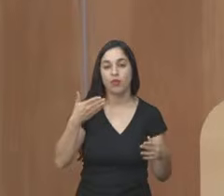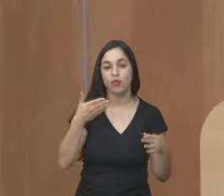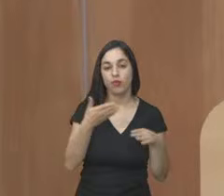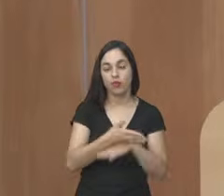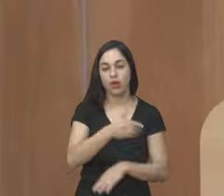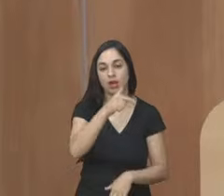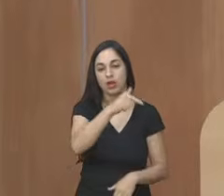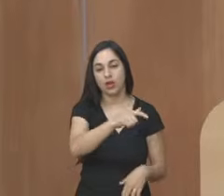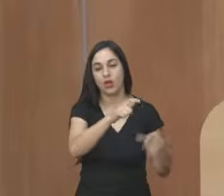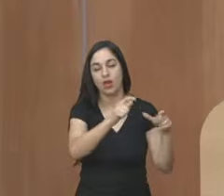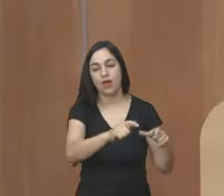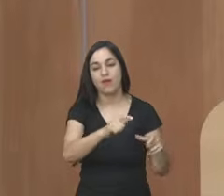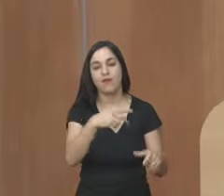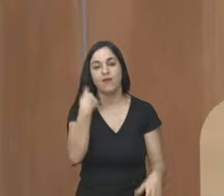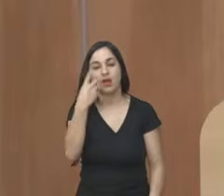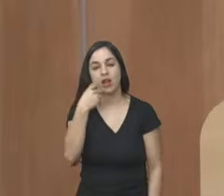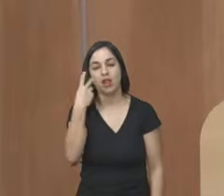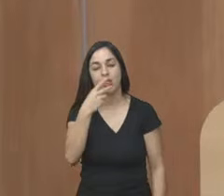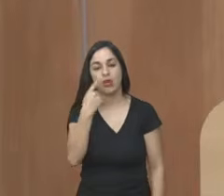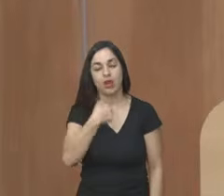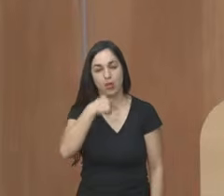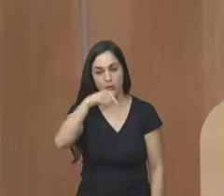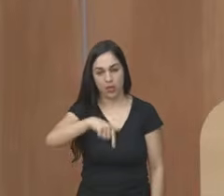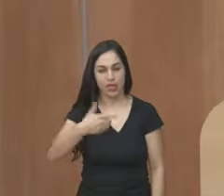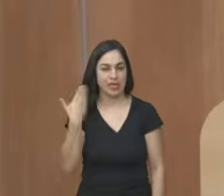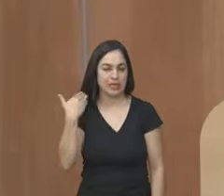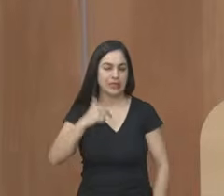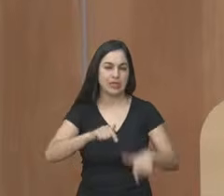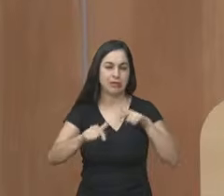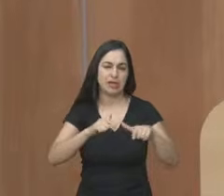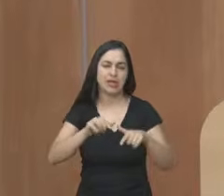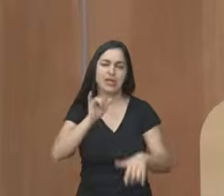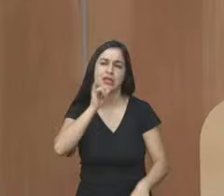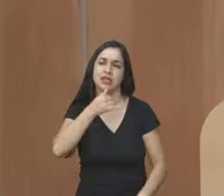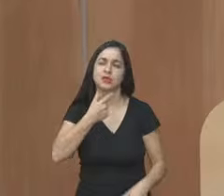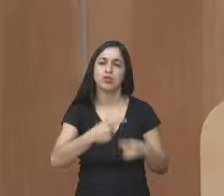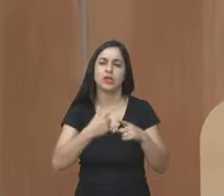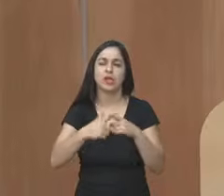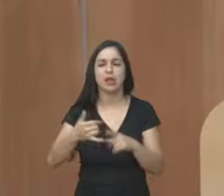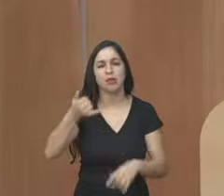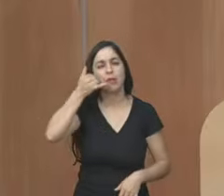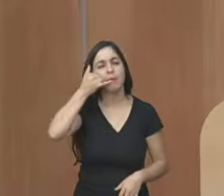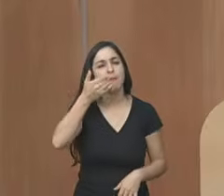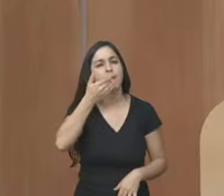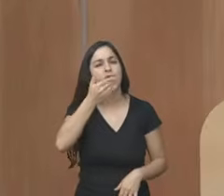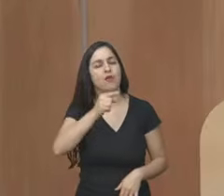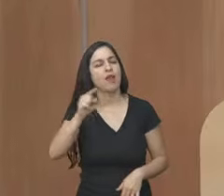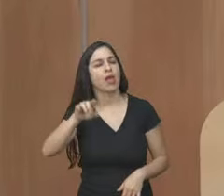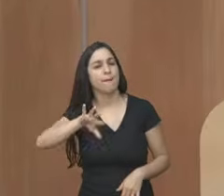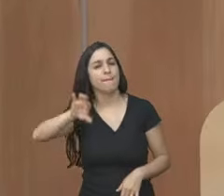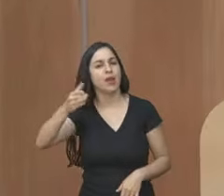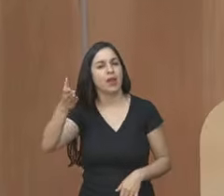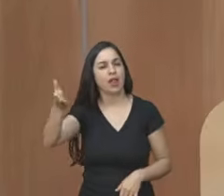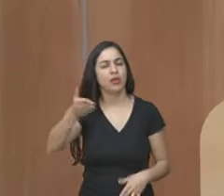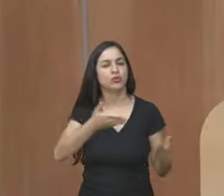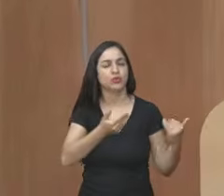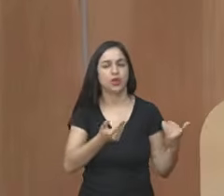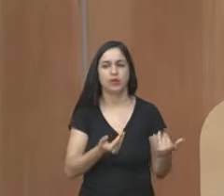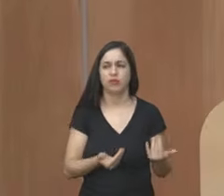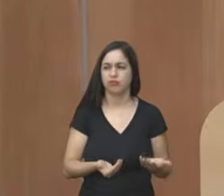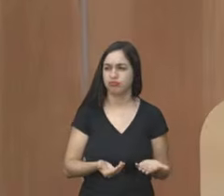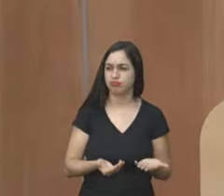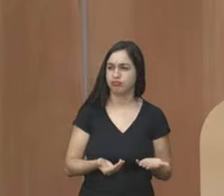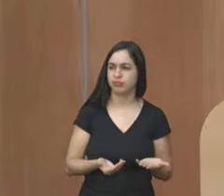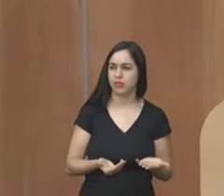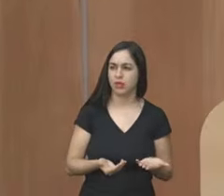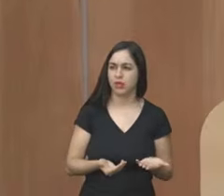de vereador, foi um momento assim muito triste. Ligaram para mim e falaram, tem como ir buscar ele? Eu falei,